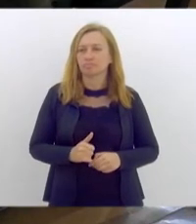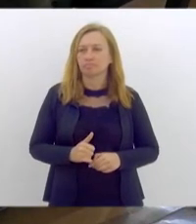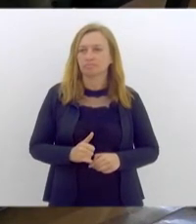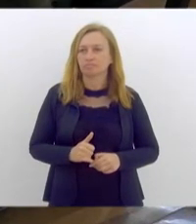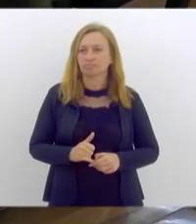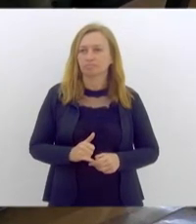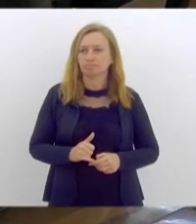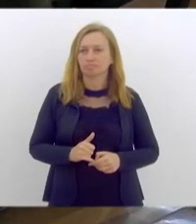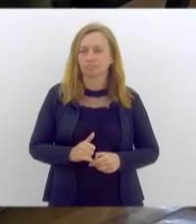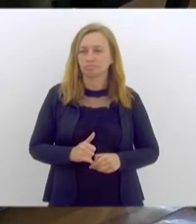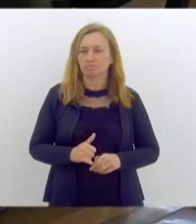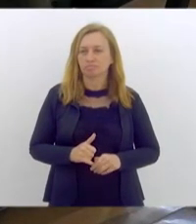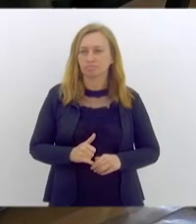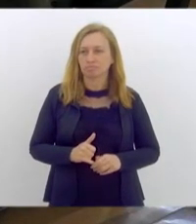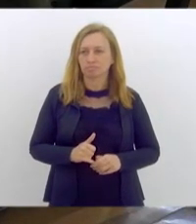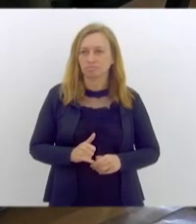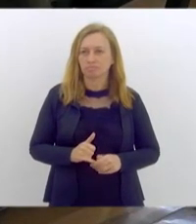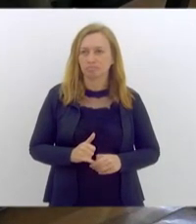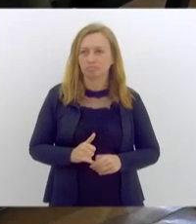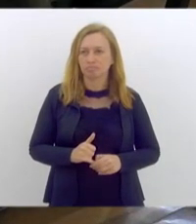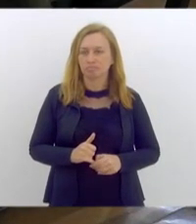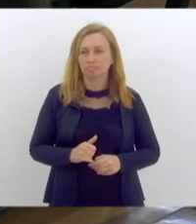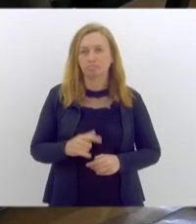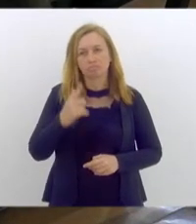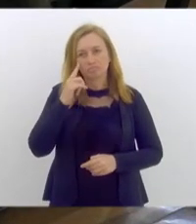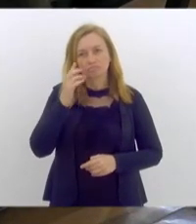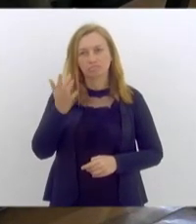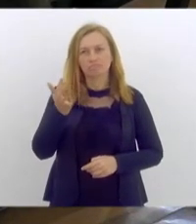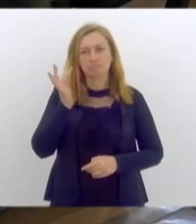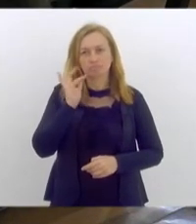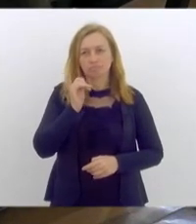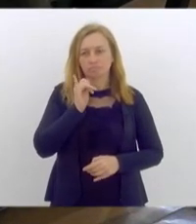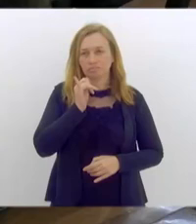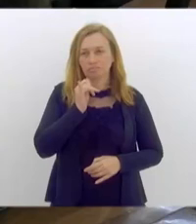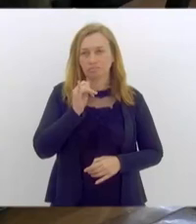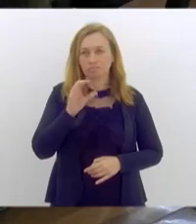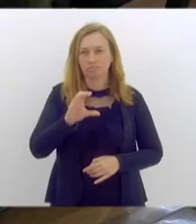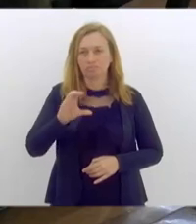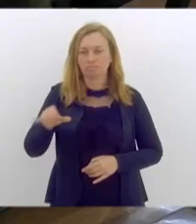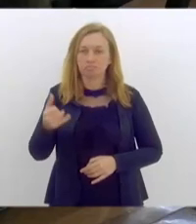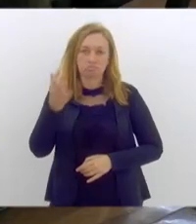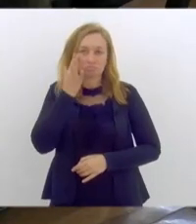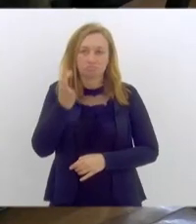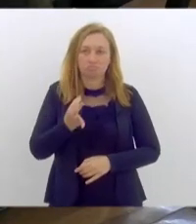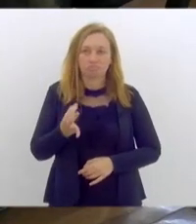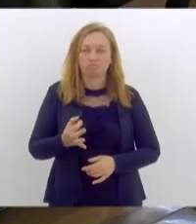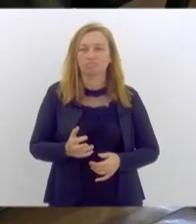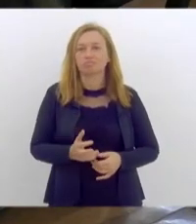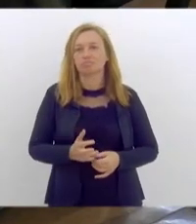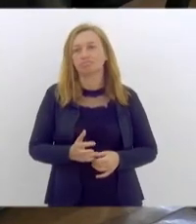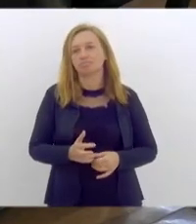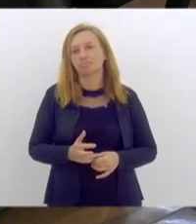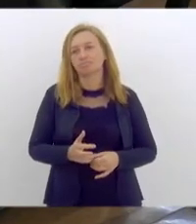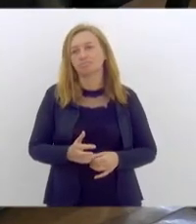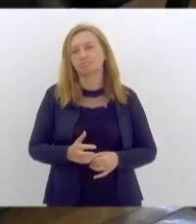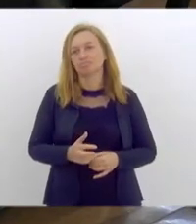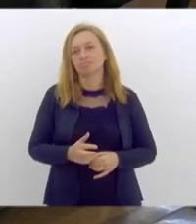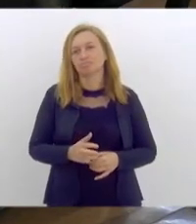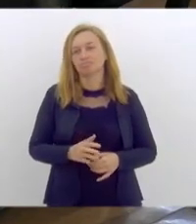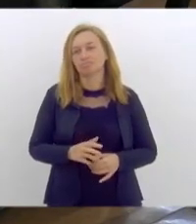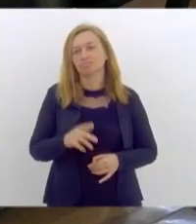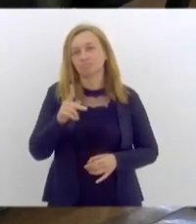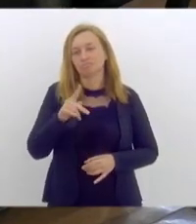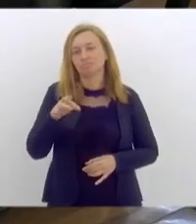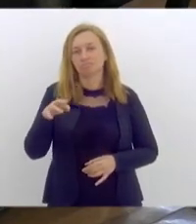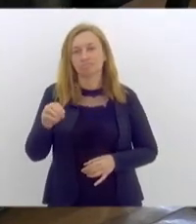tô falando Milena porque eu tô achando que você ainda é Redentora da ccj não sei se o Pedro vai ser o